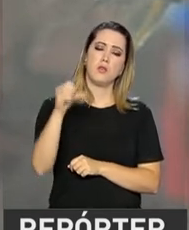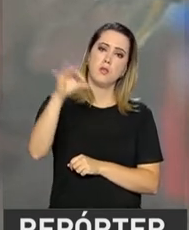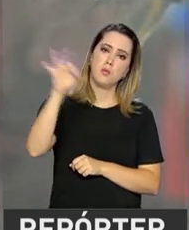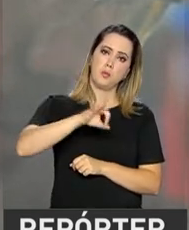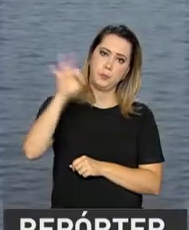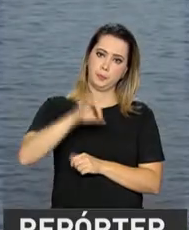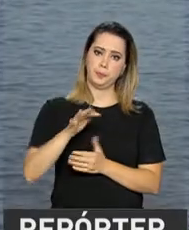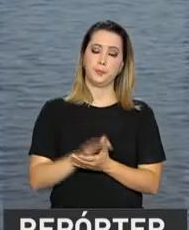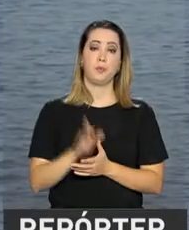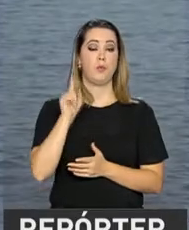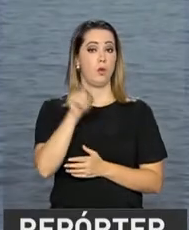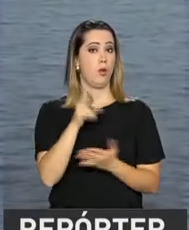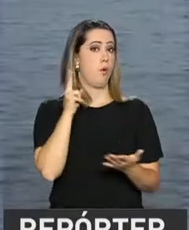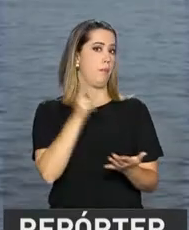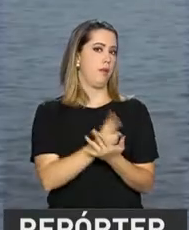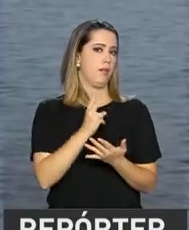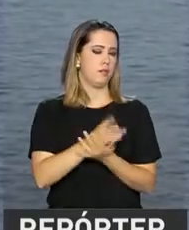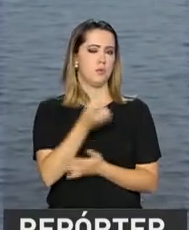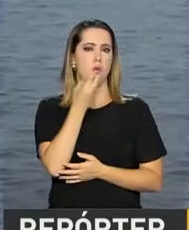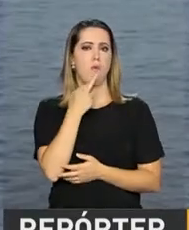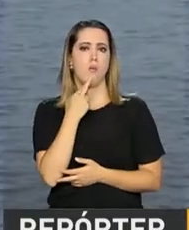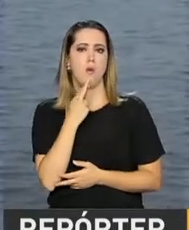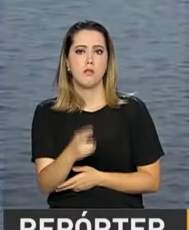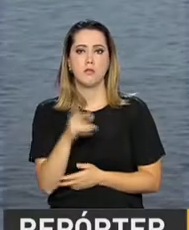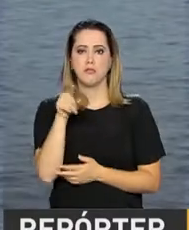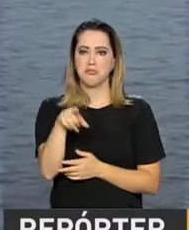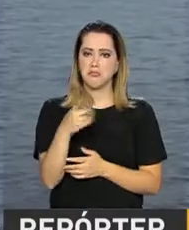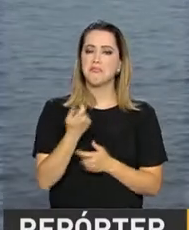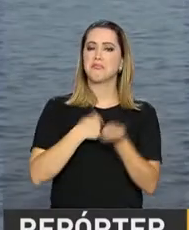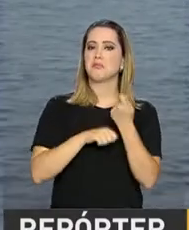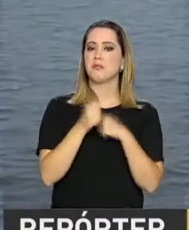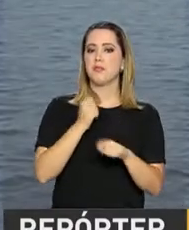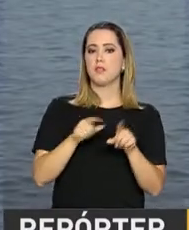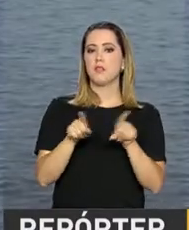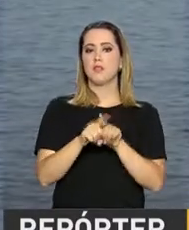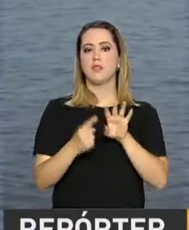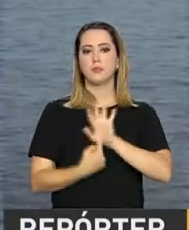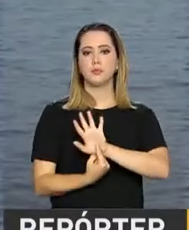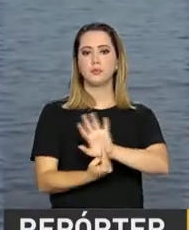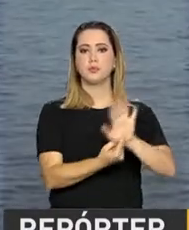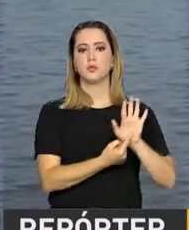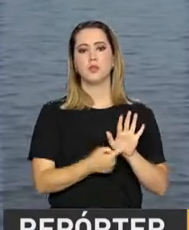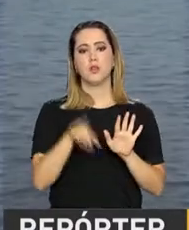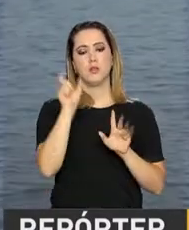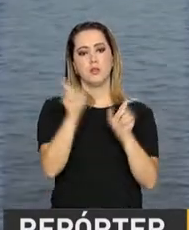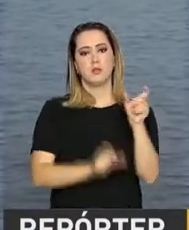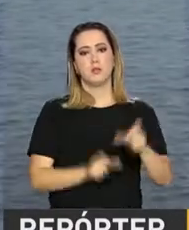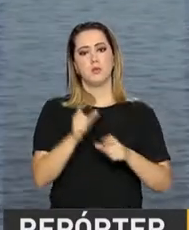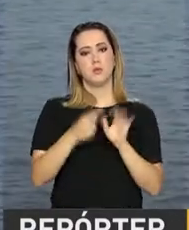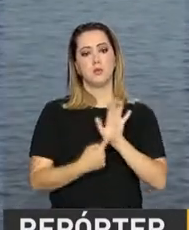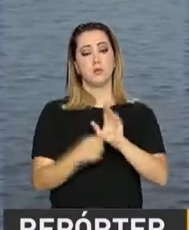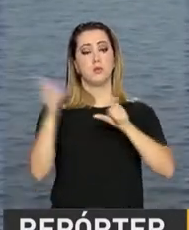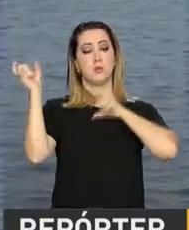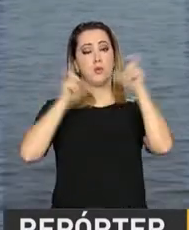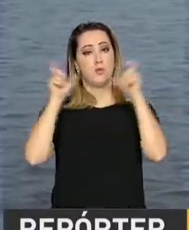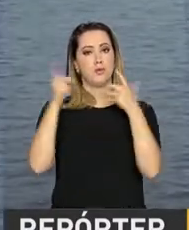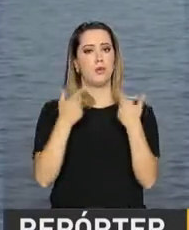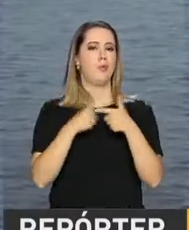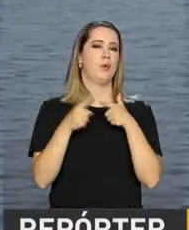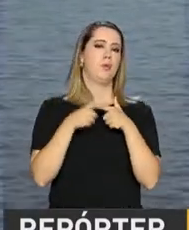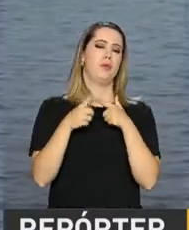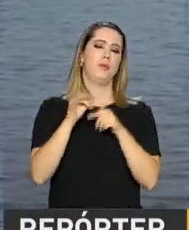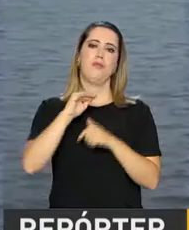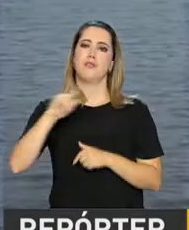cento apesar dos bons indicativos para a economia os especialistas do ipea alertam para o risco de um desajuste fiscal